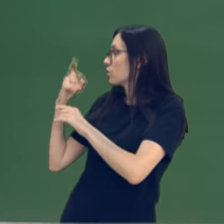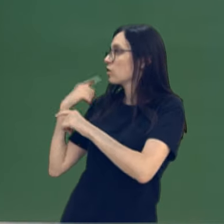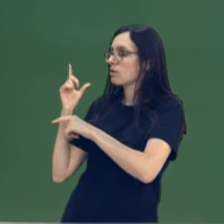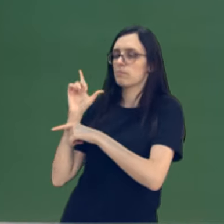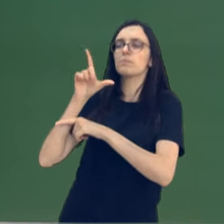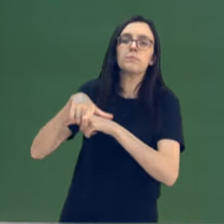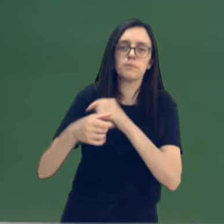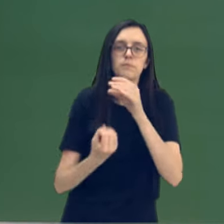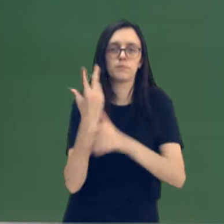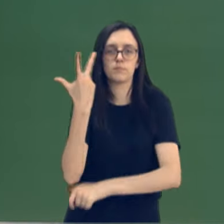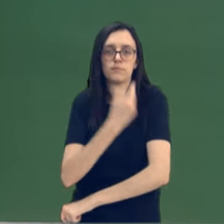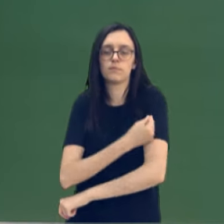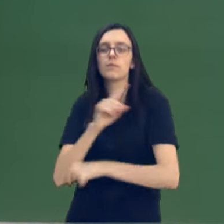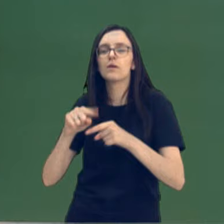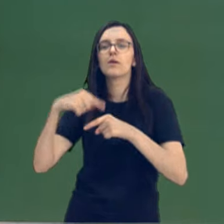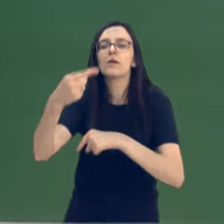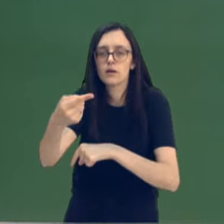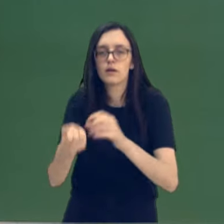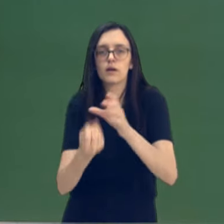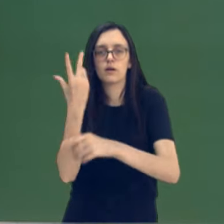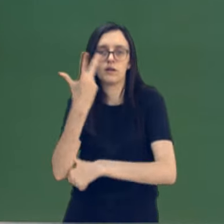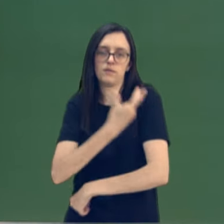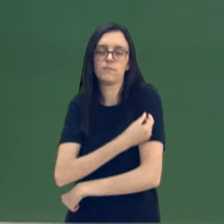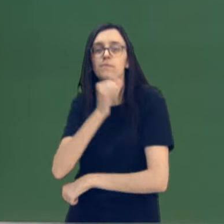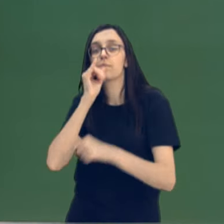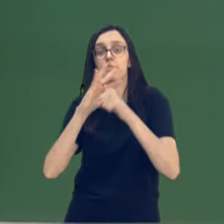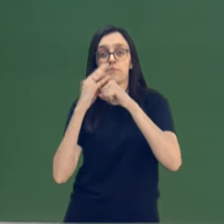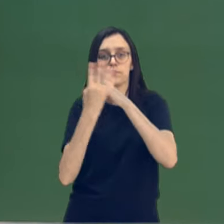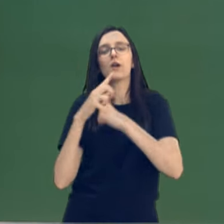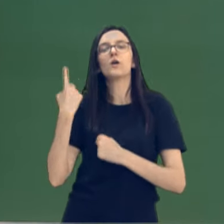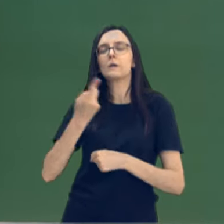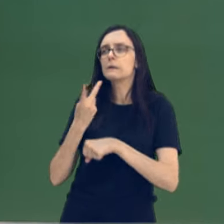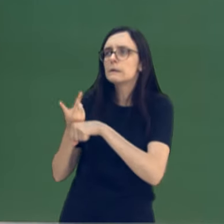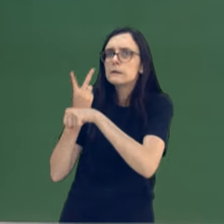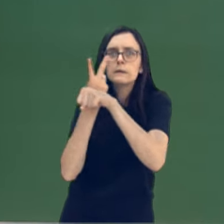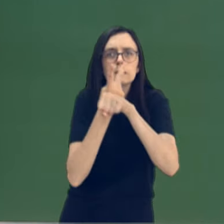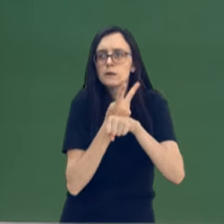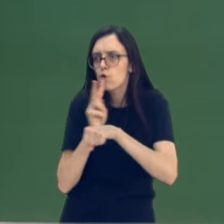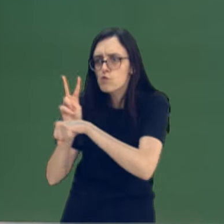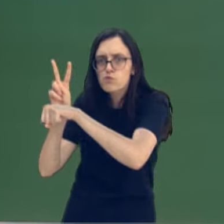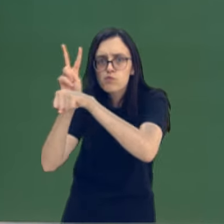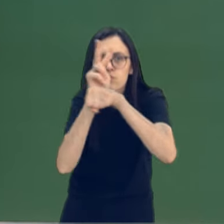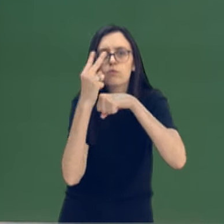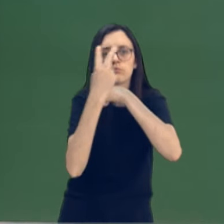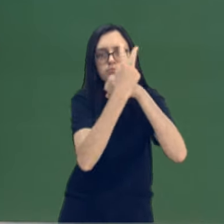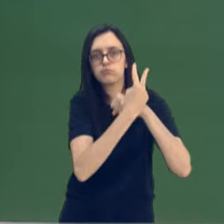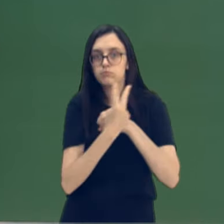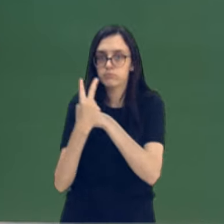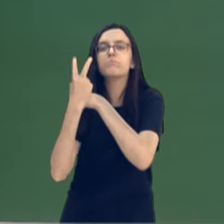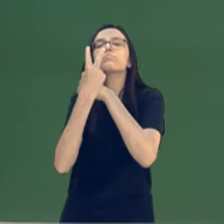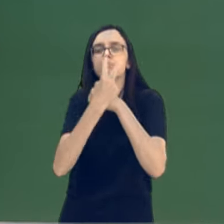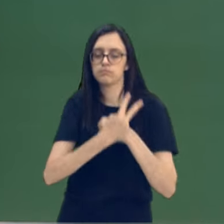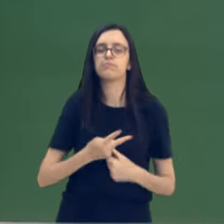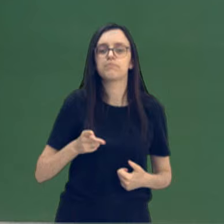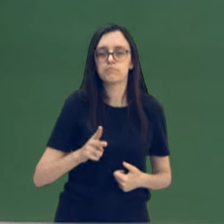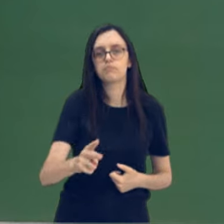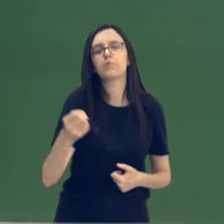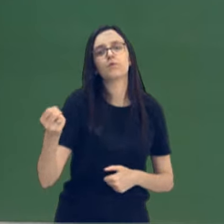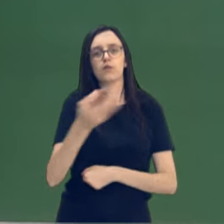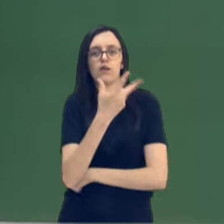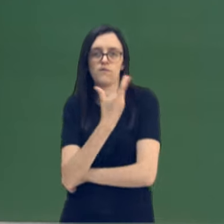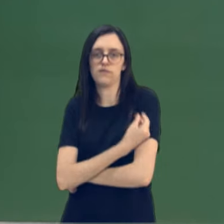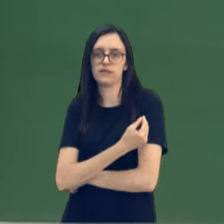atrás. Como agora, está aí o corona, vamos procurar imunidade nas pessoas, tentar copiar essa imunidade, produzir uma nova